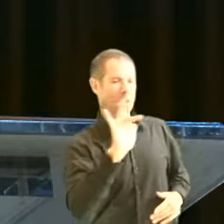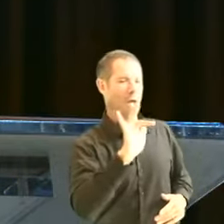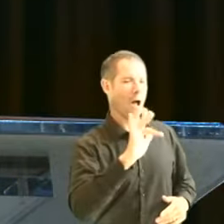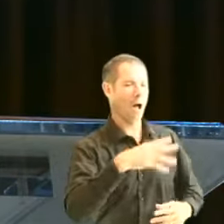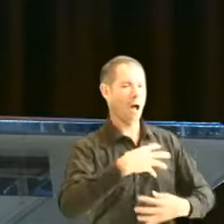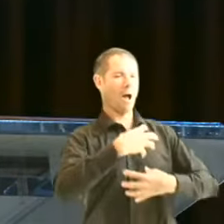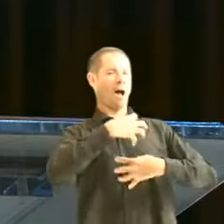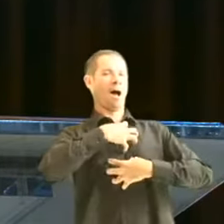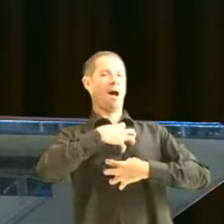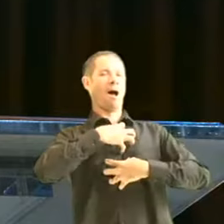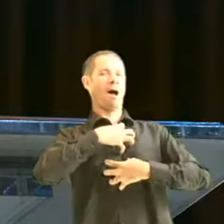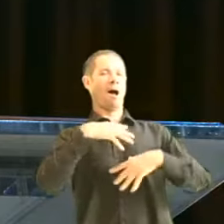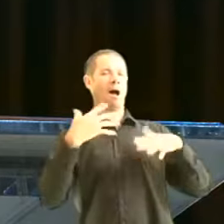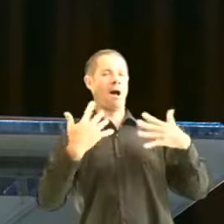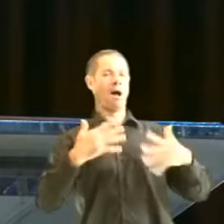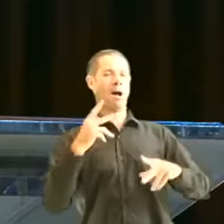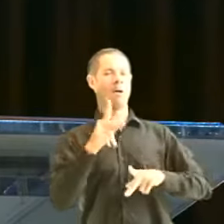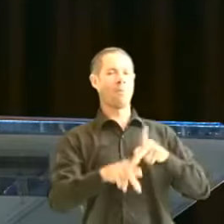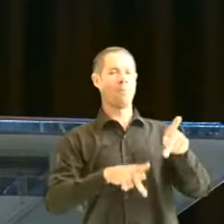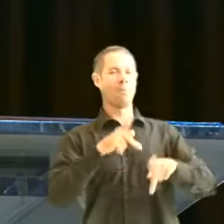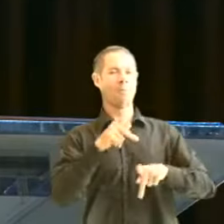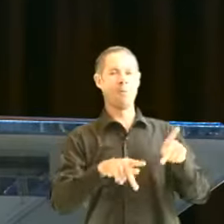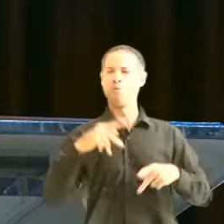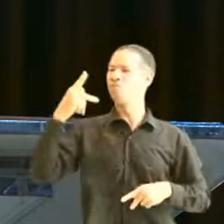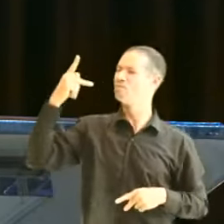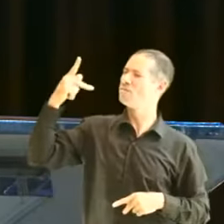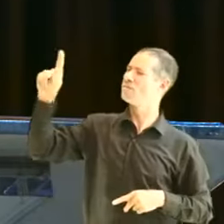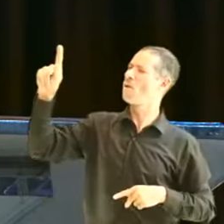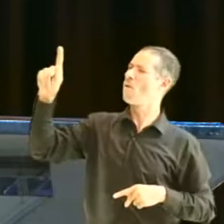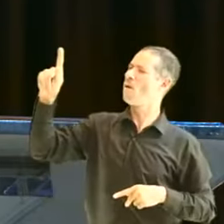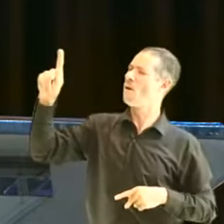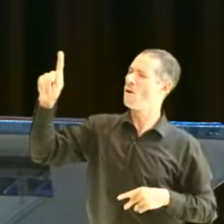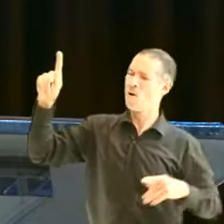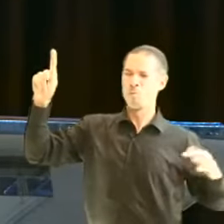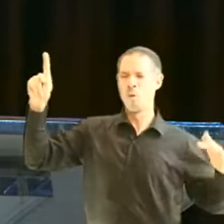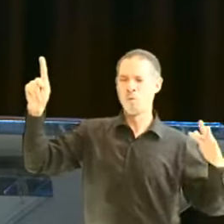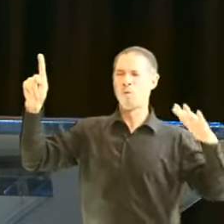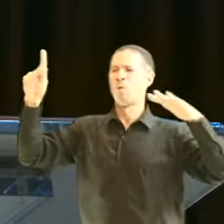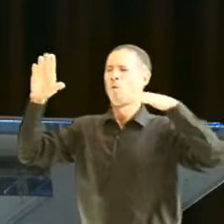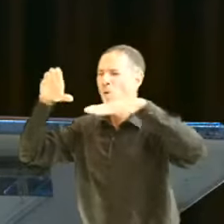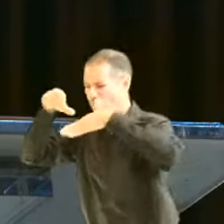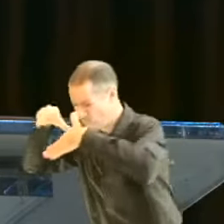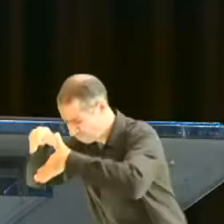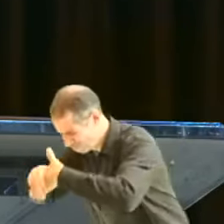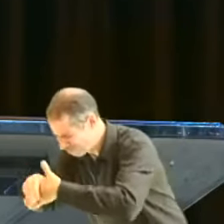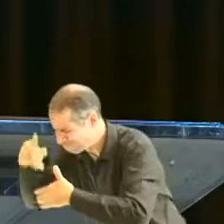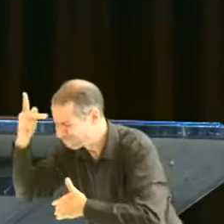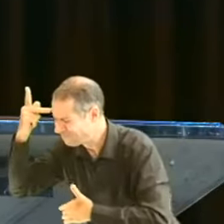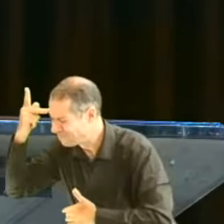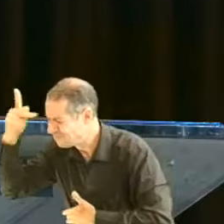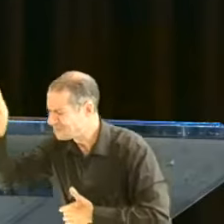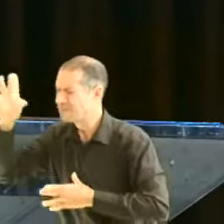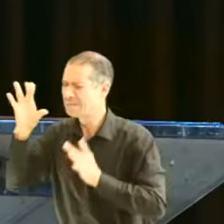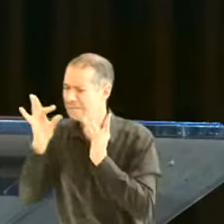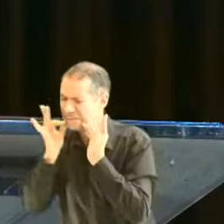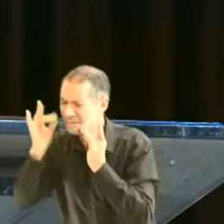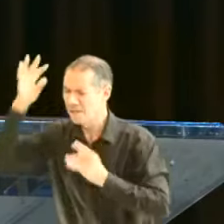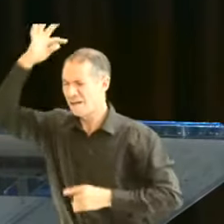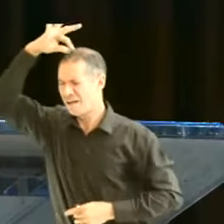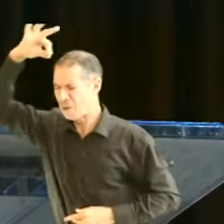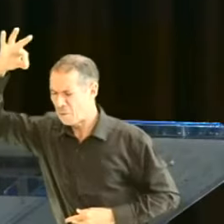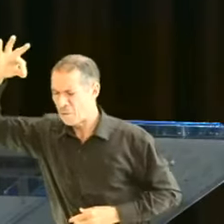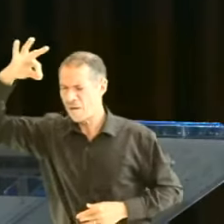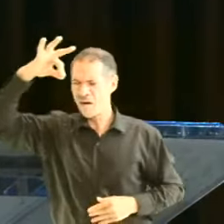na vida desse povo, que eles possam cair na tua presença, porque o teu Espírito Santo está